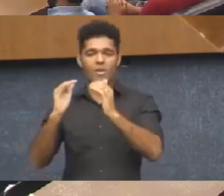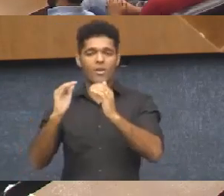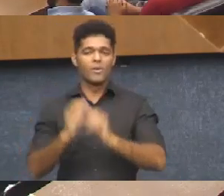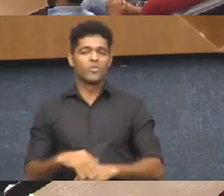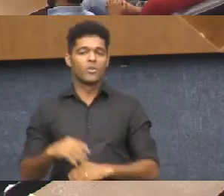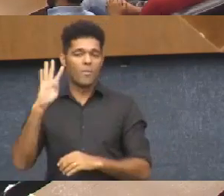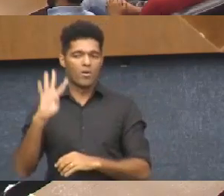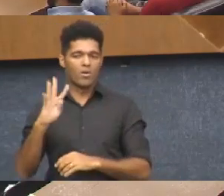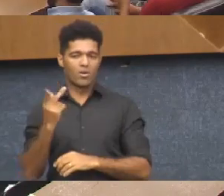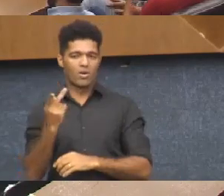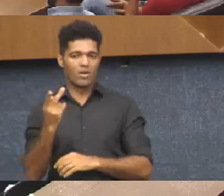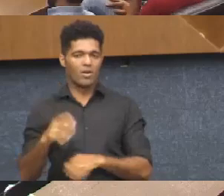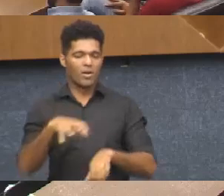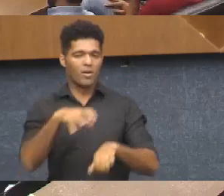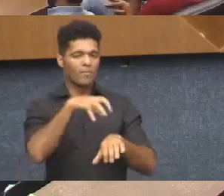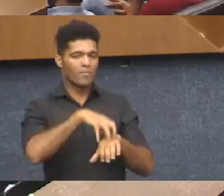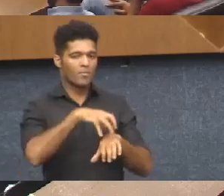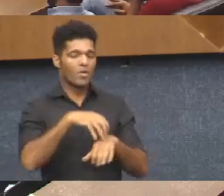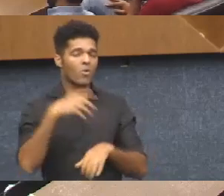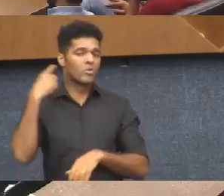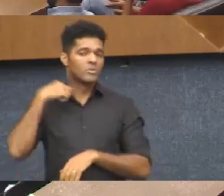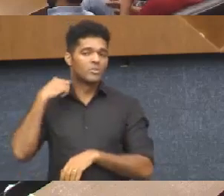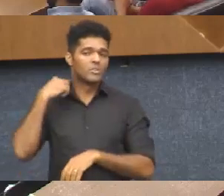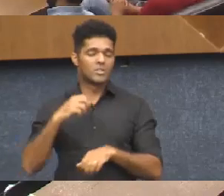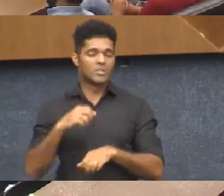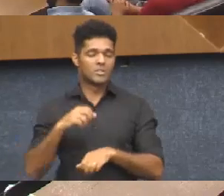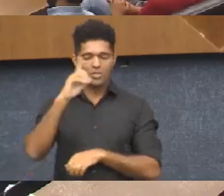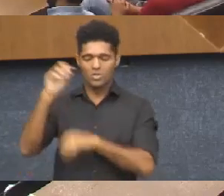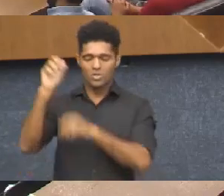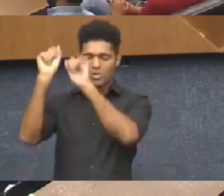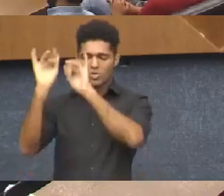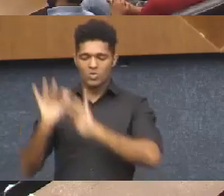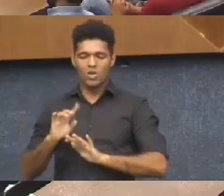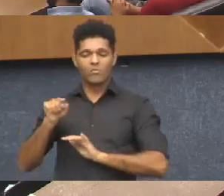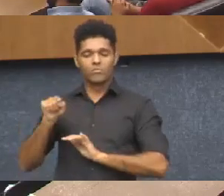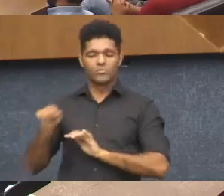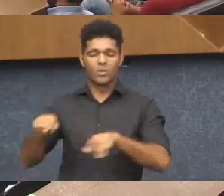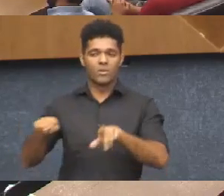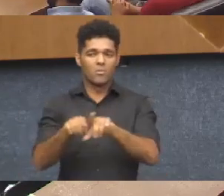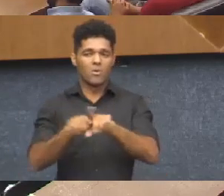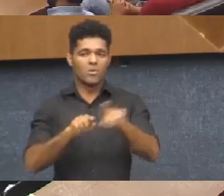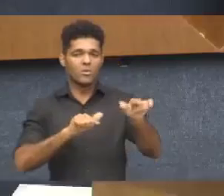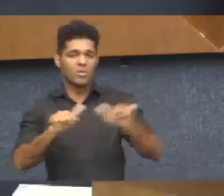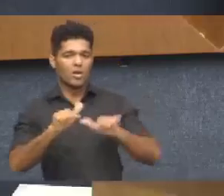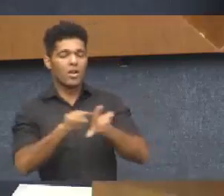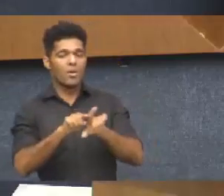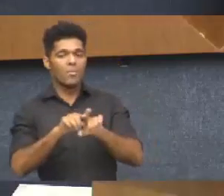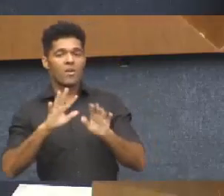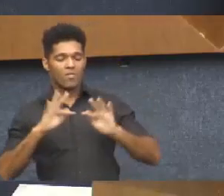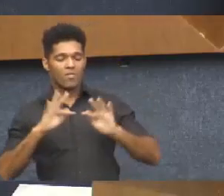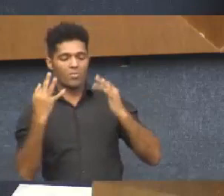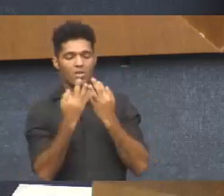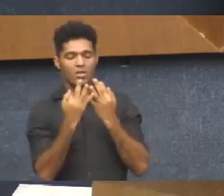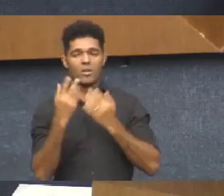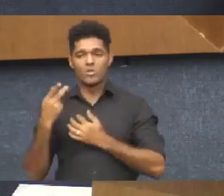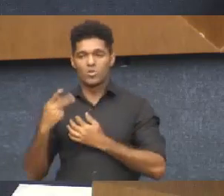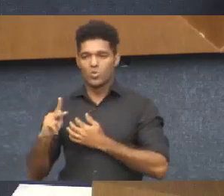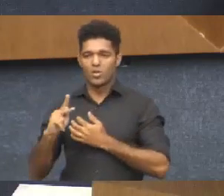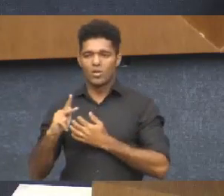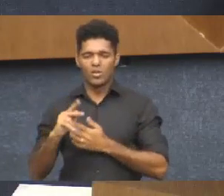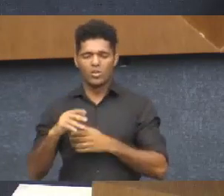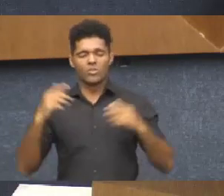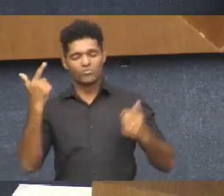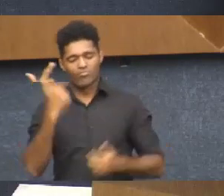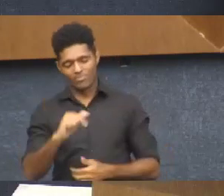Deus abençoe você e seu trabalho e sua família. E mais uma vez, obrigado por fazer nos orgulhar da nossa